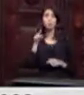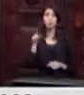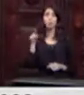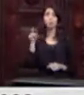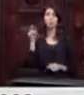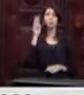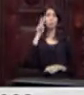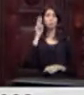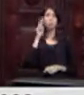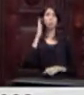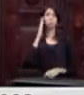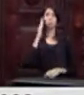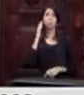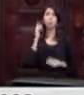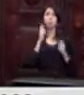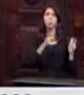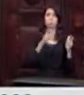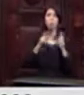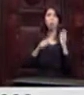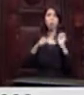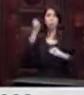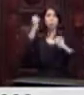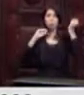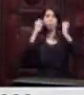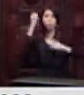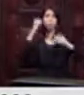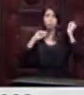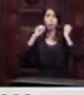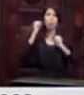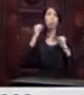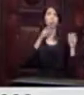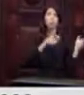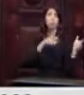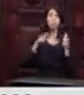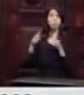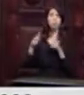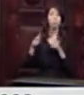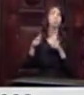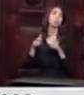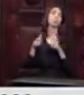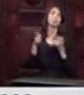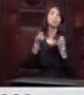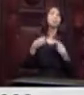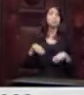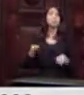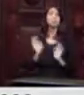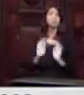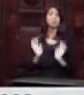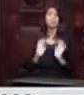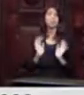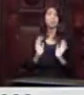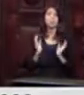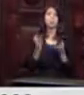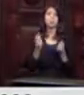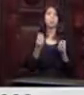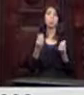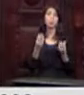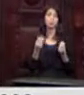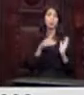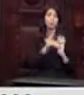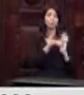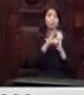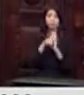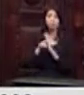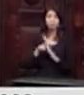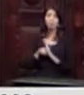históricas implantando fábricas em locais que necessariamente não precisam tanto dos incentivos assim